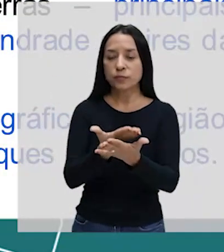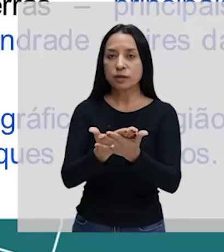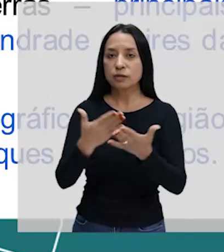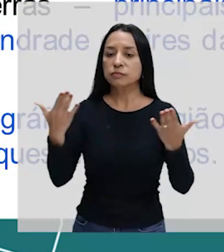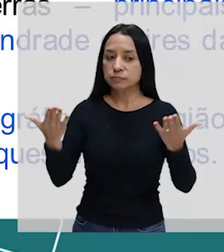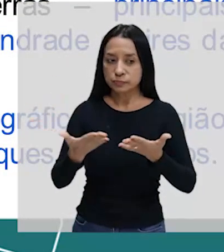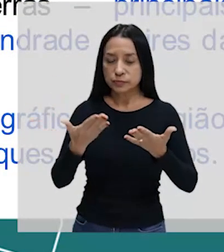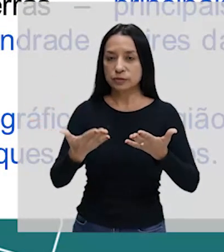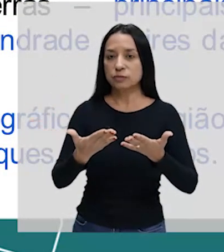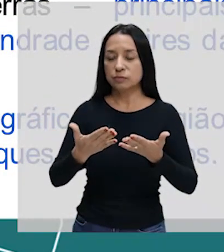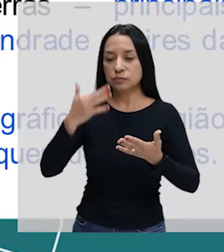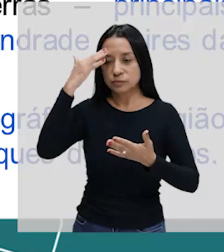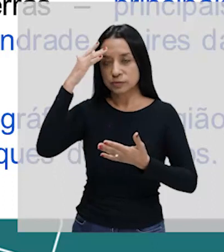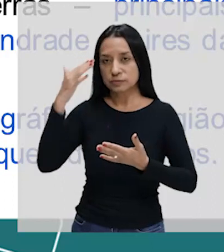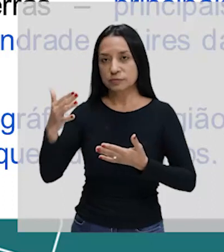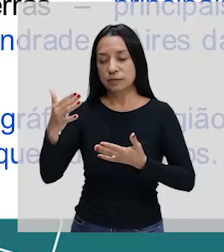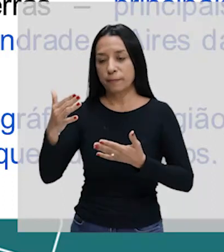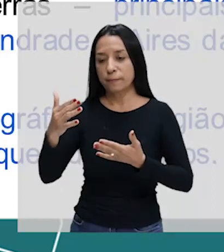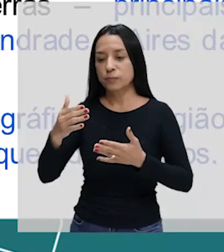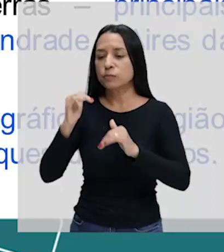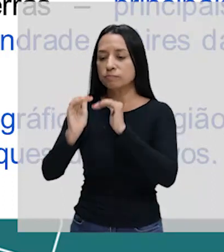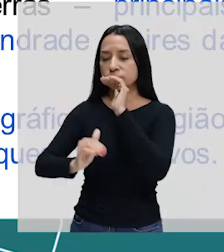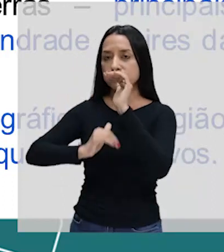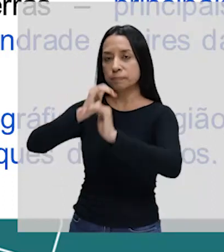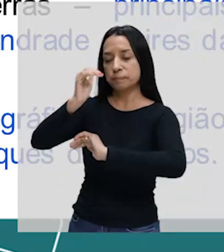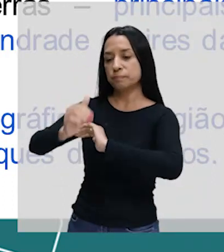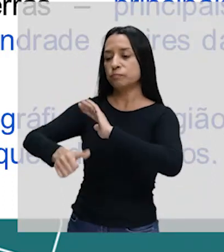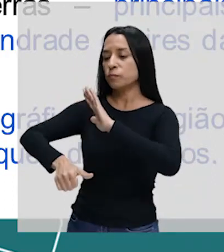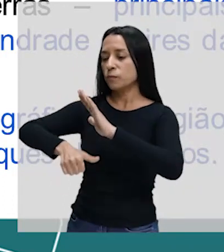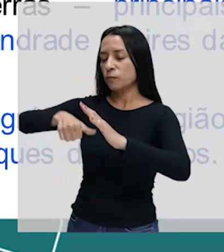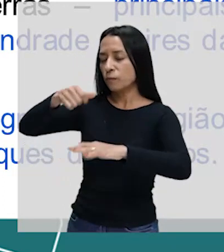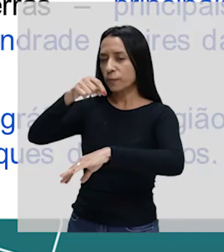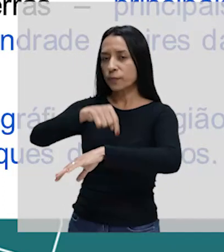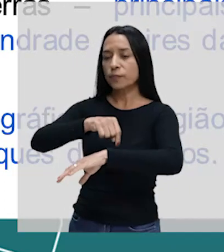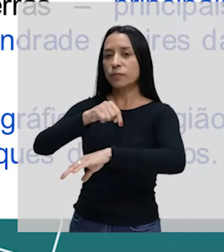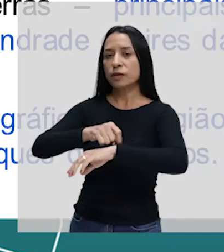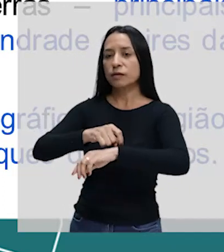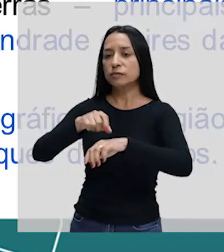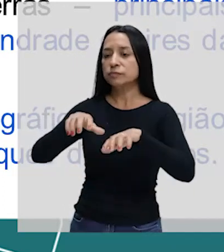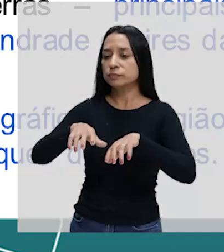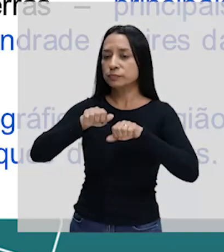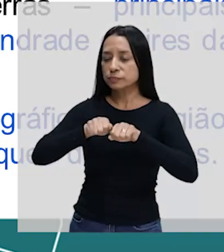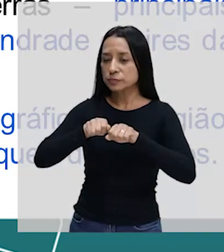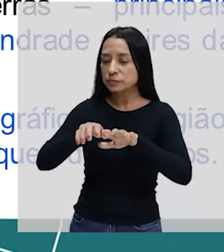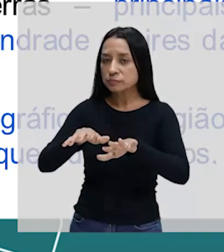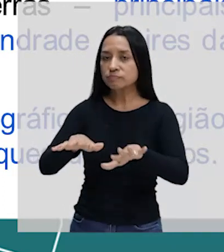processo dos primeiros tempos da colonização no Maranhão.